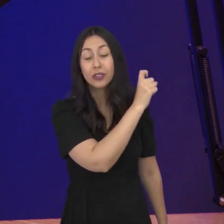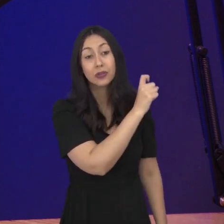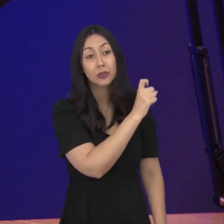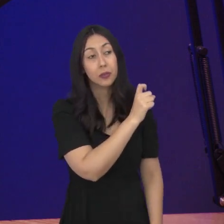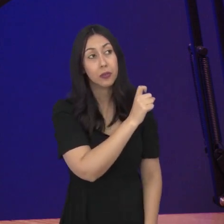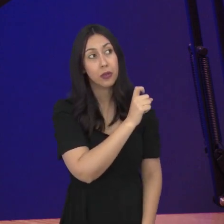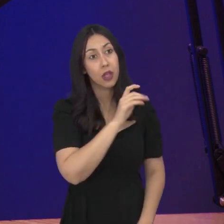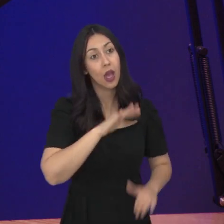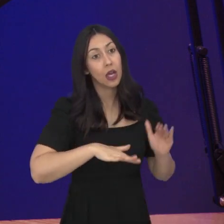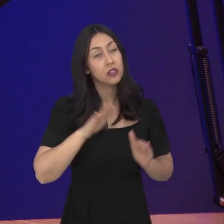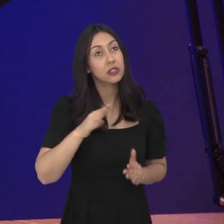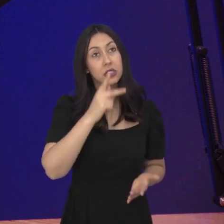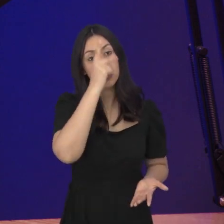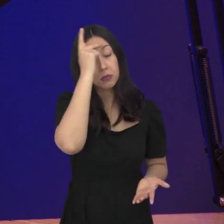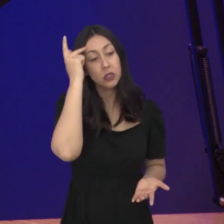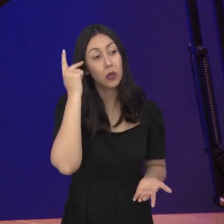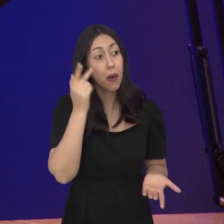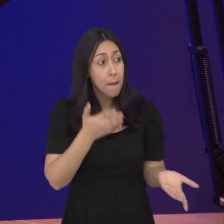que passam muitas vezes